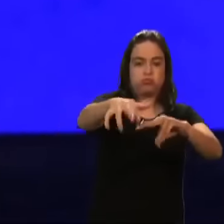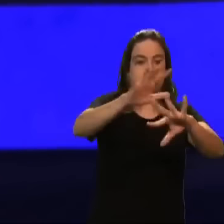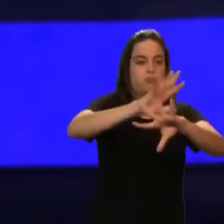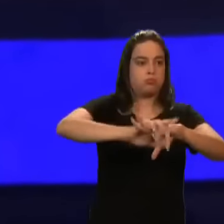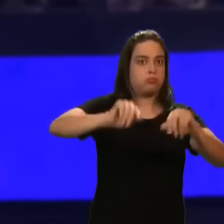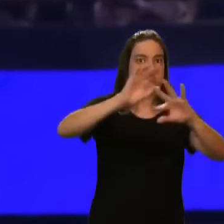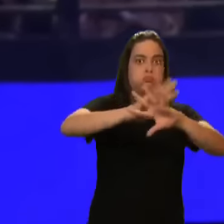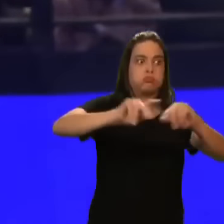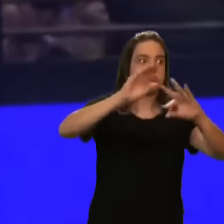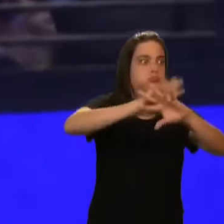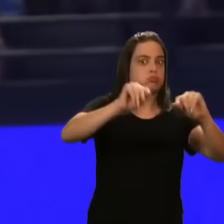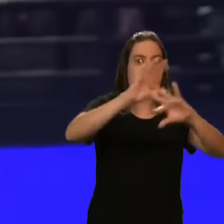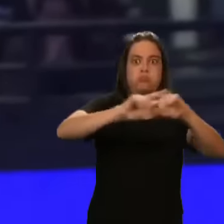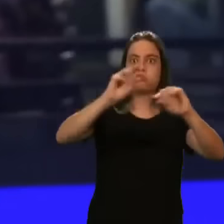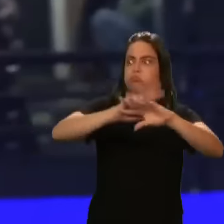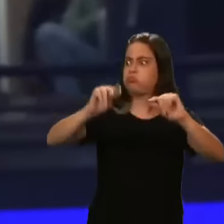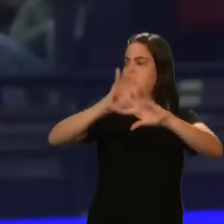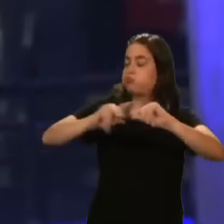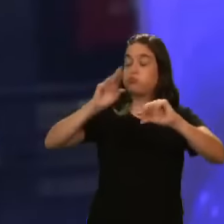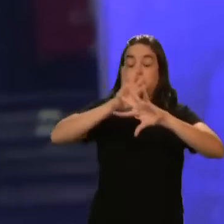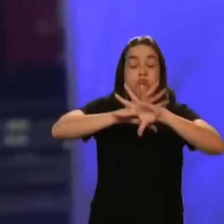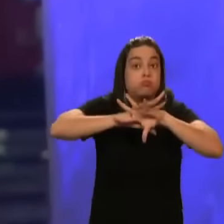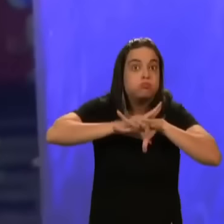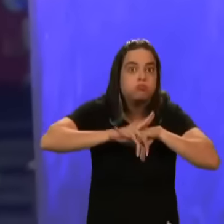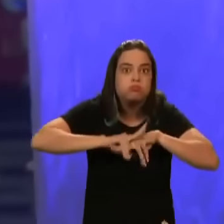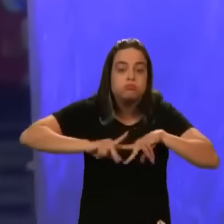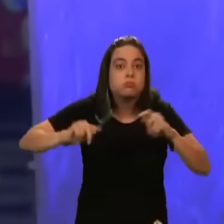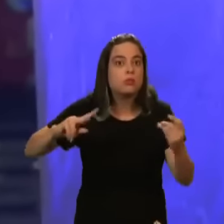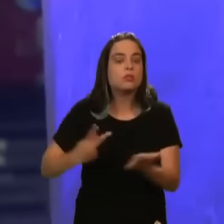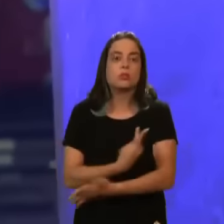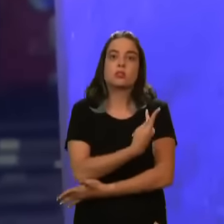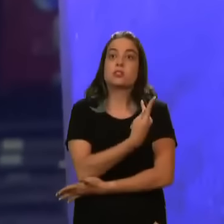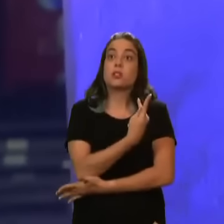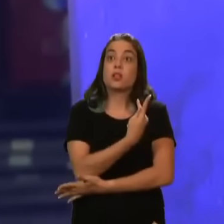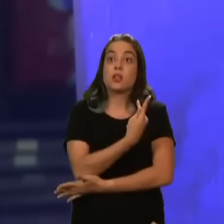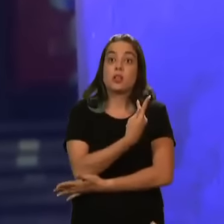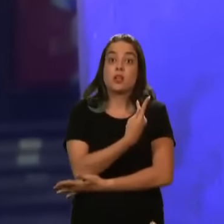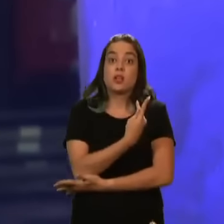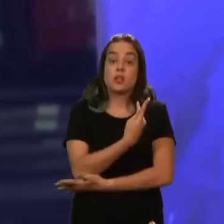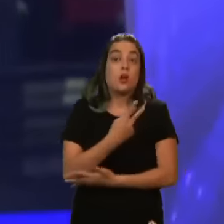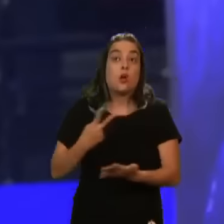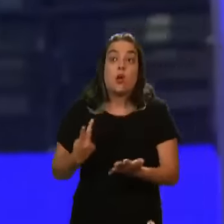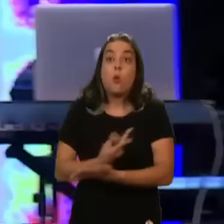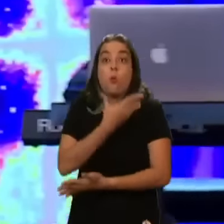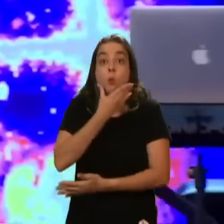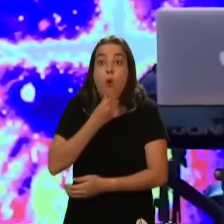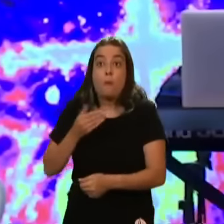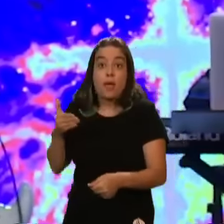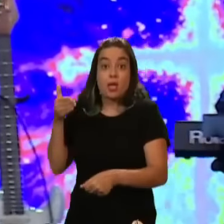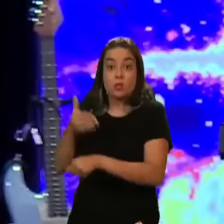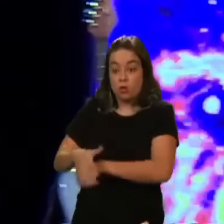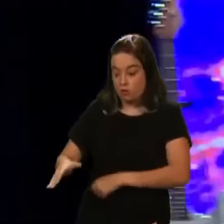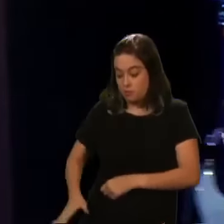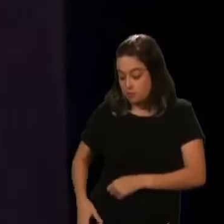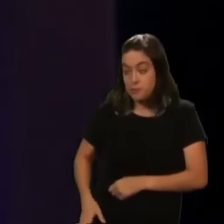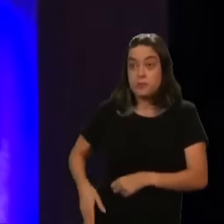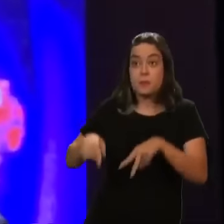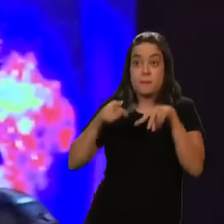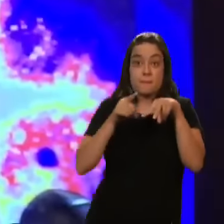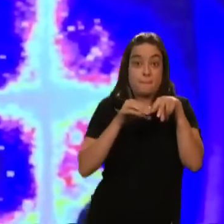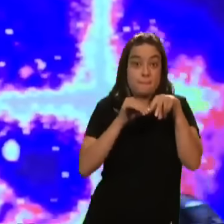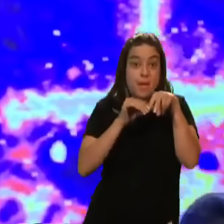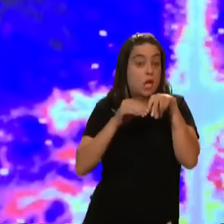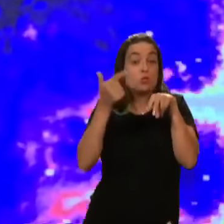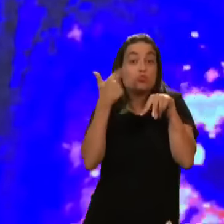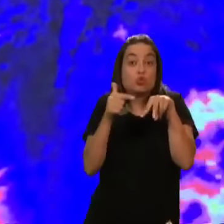levantando, levantando, levantando, levantando, levantando. Todo mundo ia sendo curado. Um dia um homem entrou no culto sem perna.